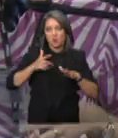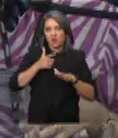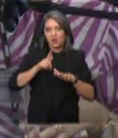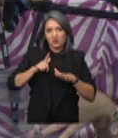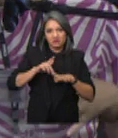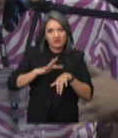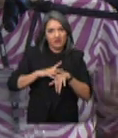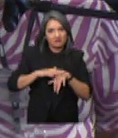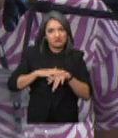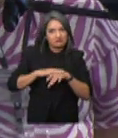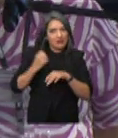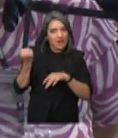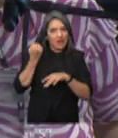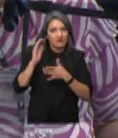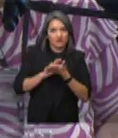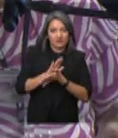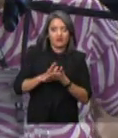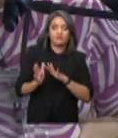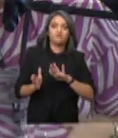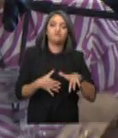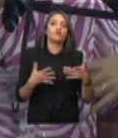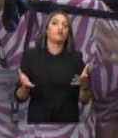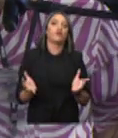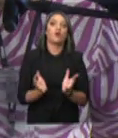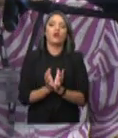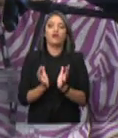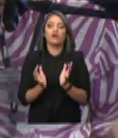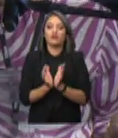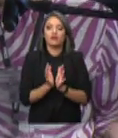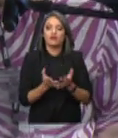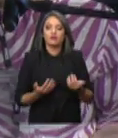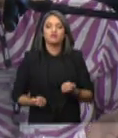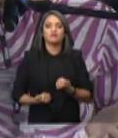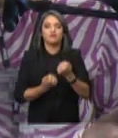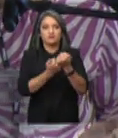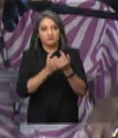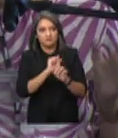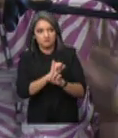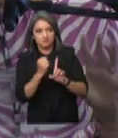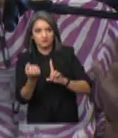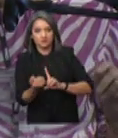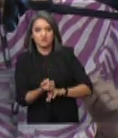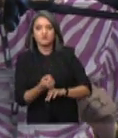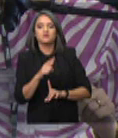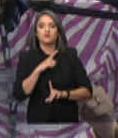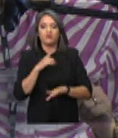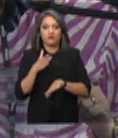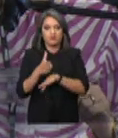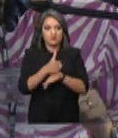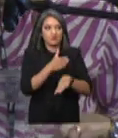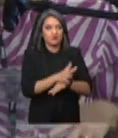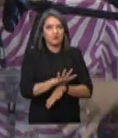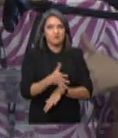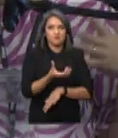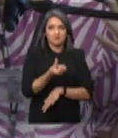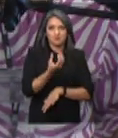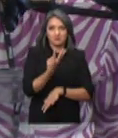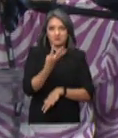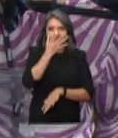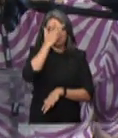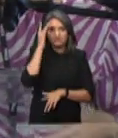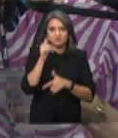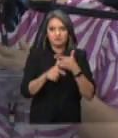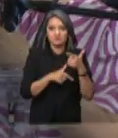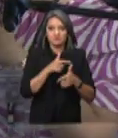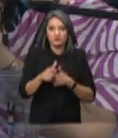né da Secretaria de Estado de assistência social que esteve presente nesses acolhimentos e mede 64 trabalhadores que se